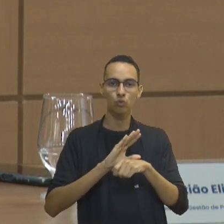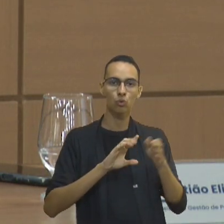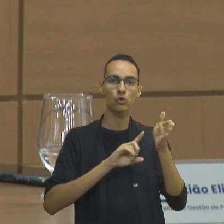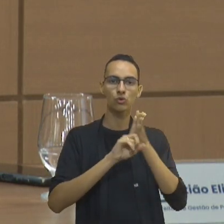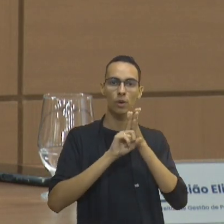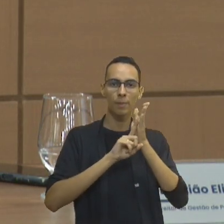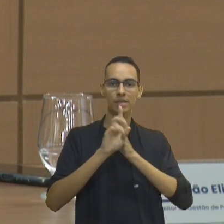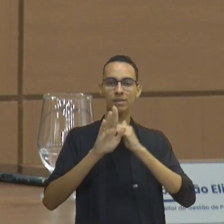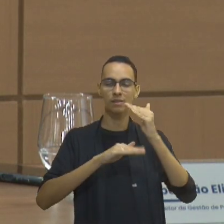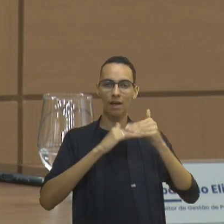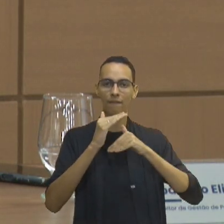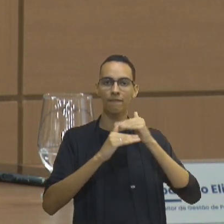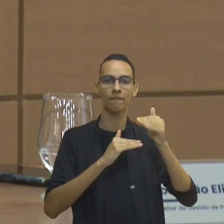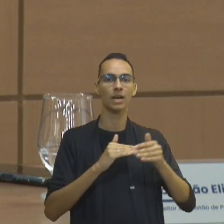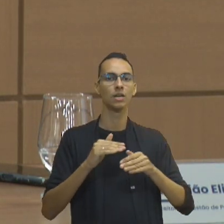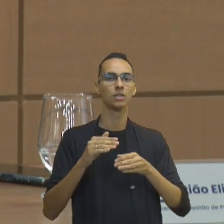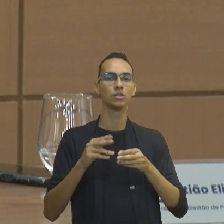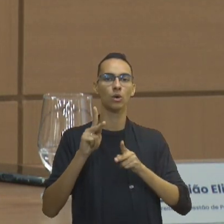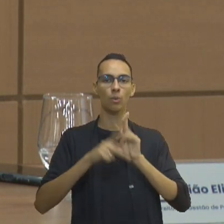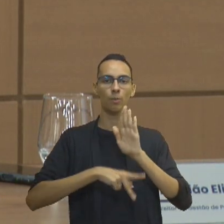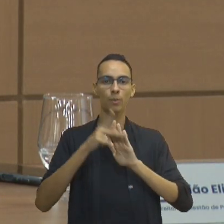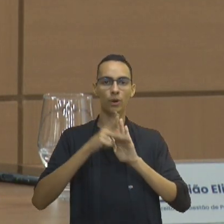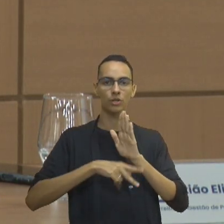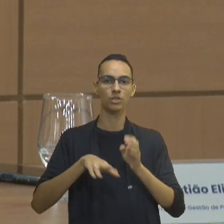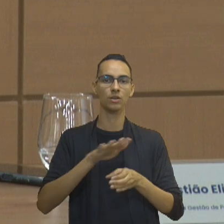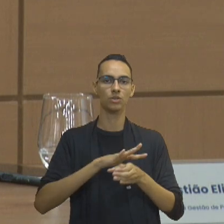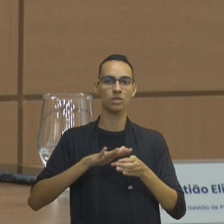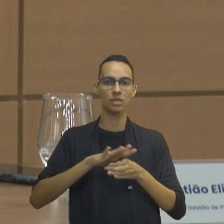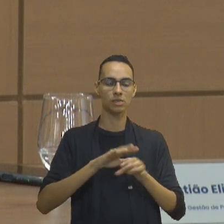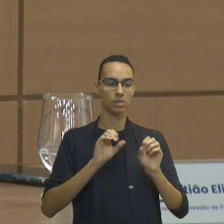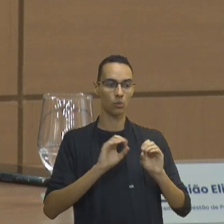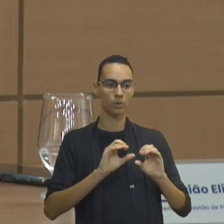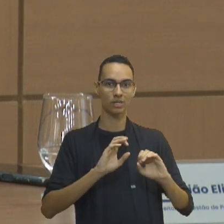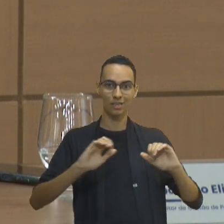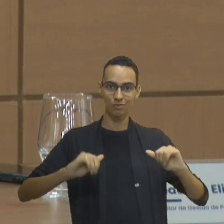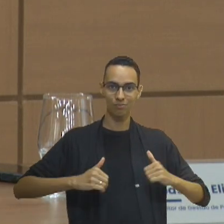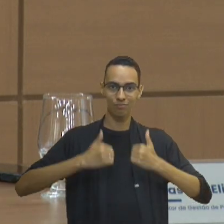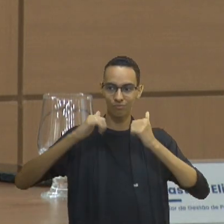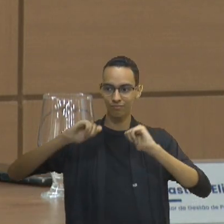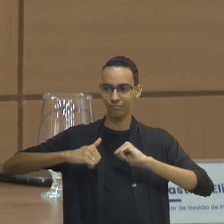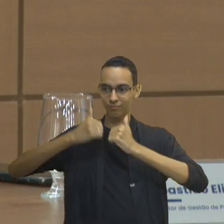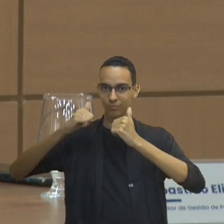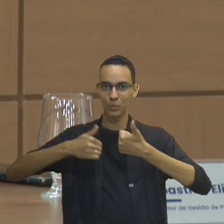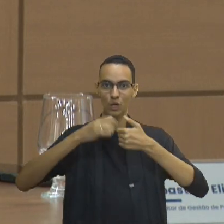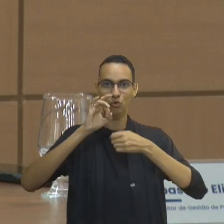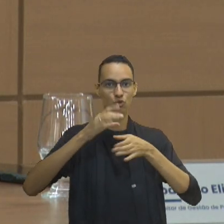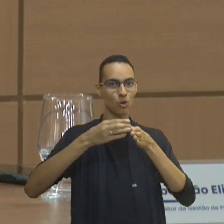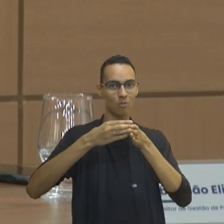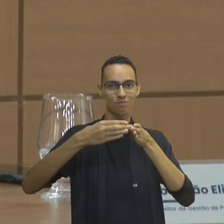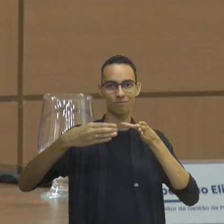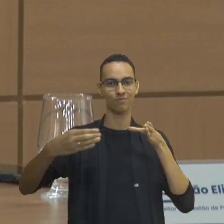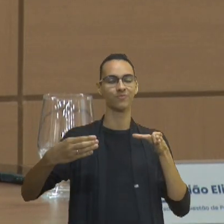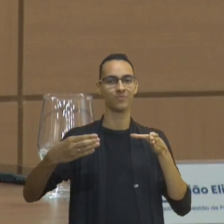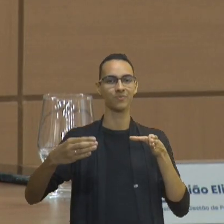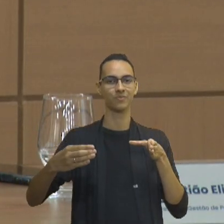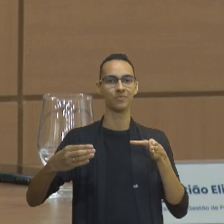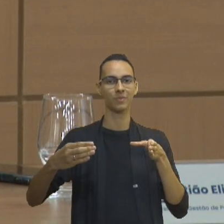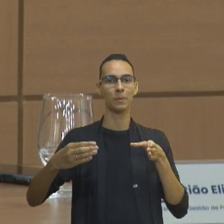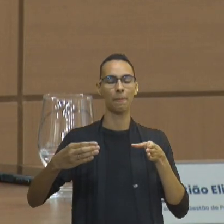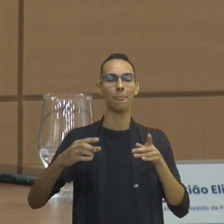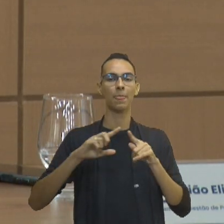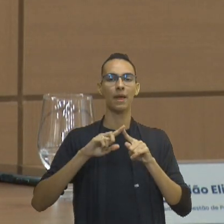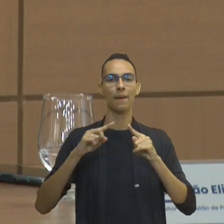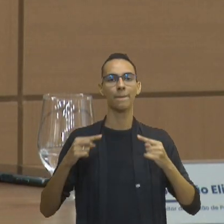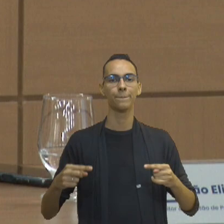de extensão, o ensino. E o que seria a tendência natural é que, a partir dessa expansão,